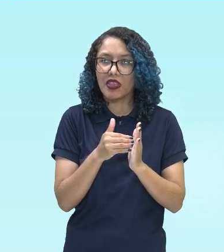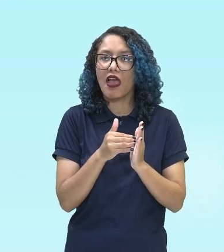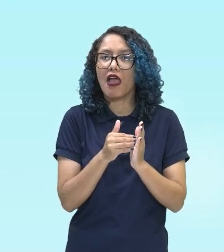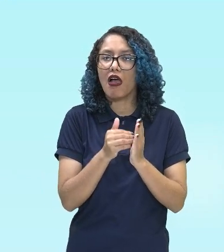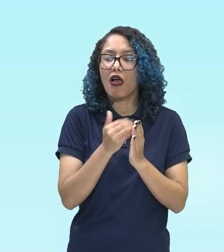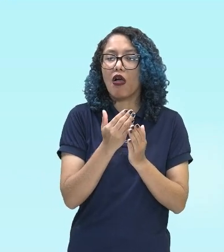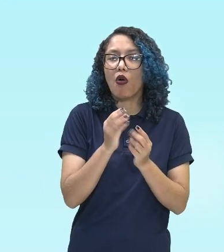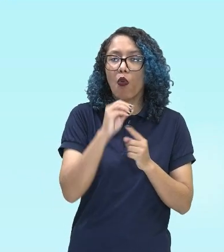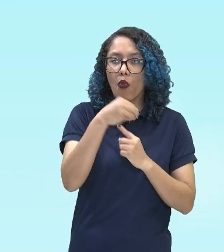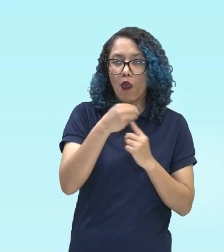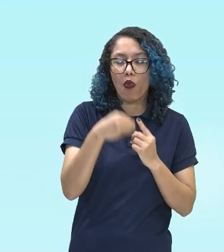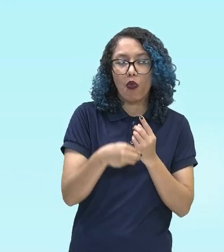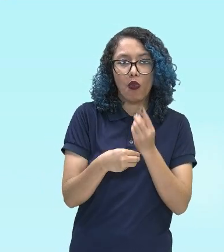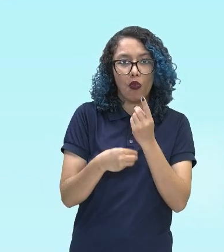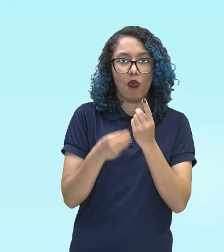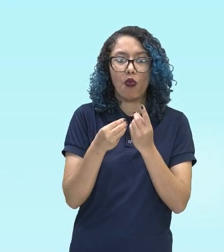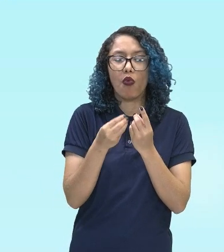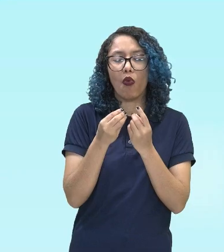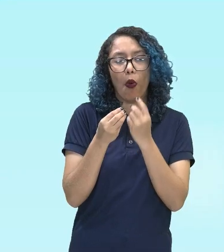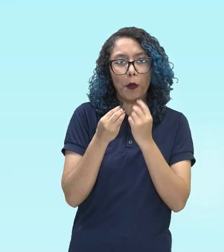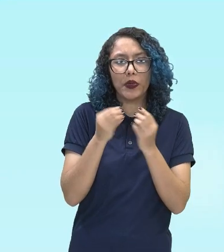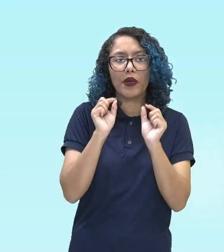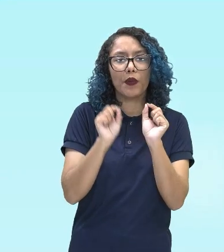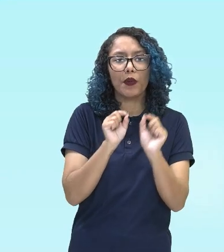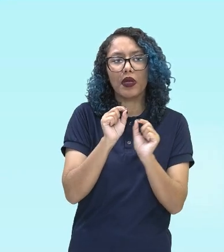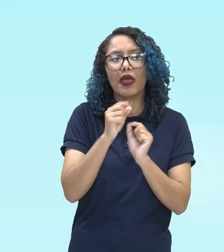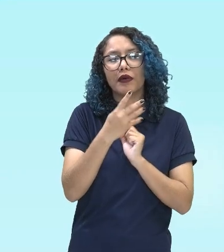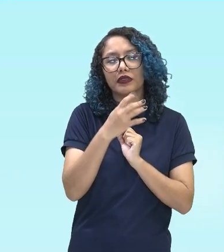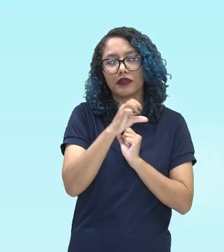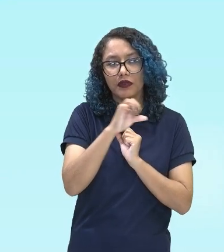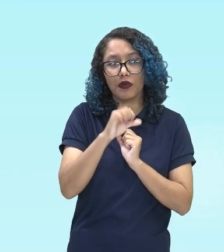quilo, 18 mil litros.